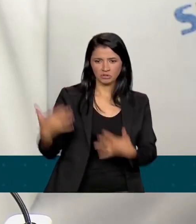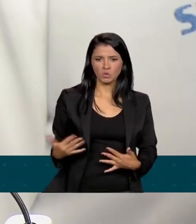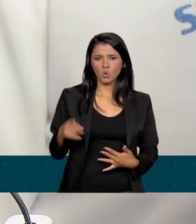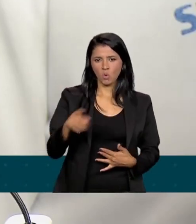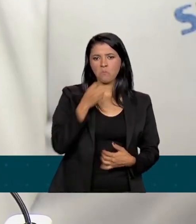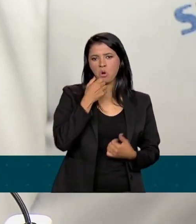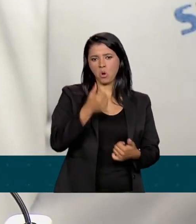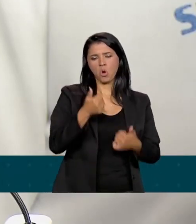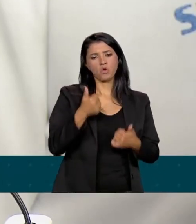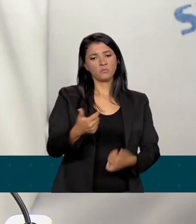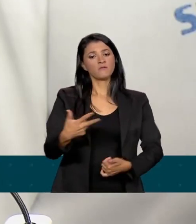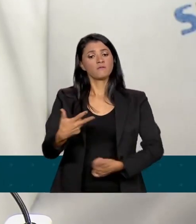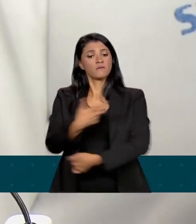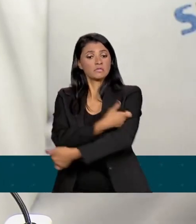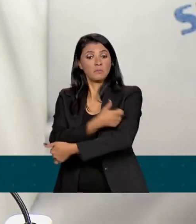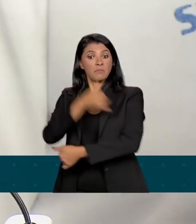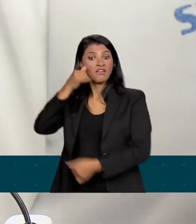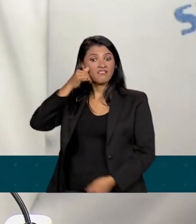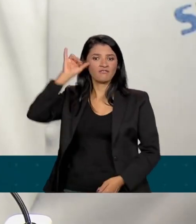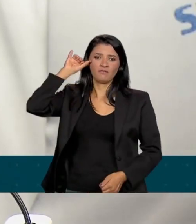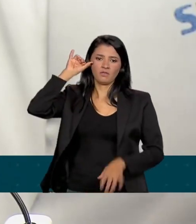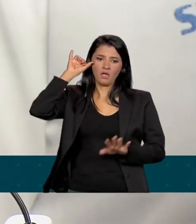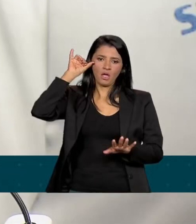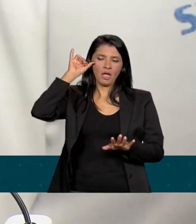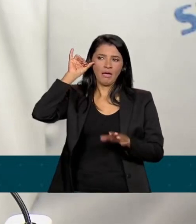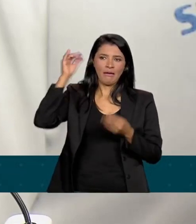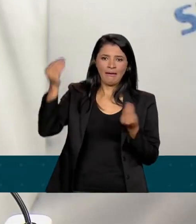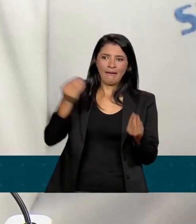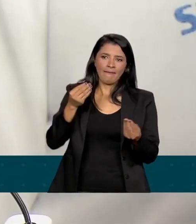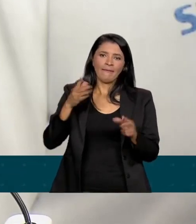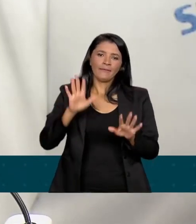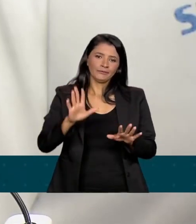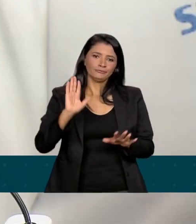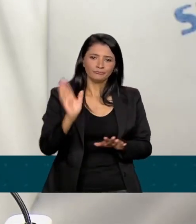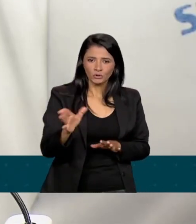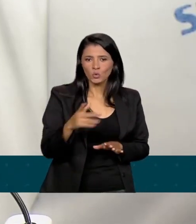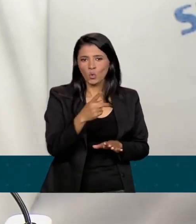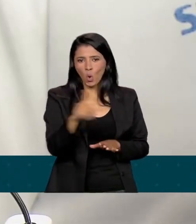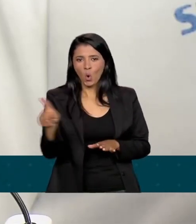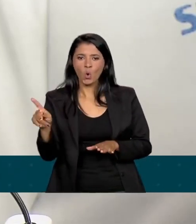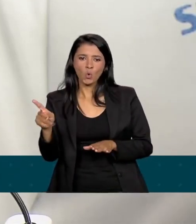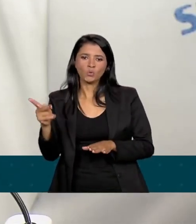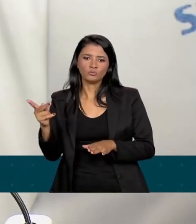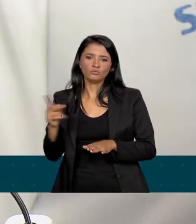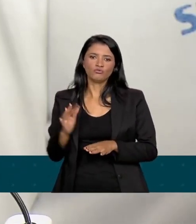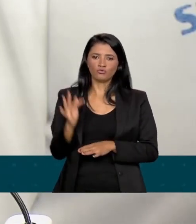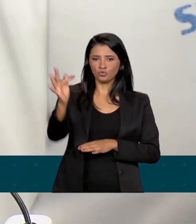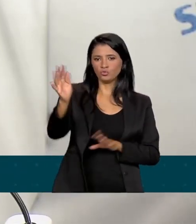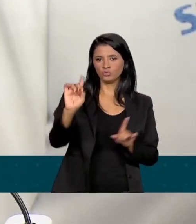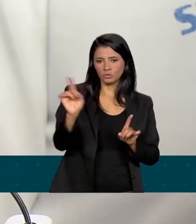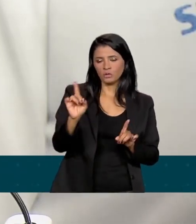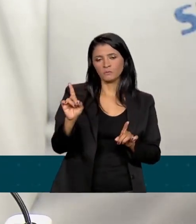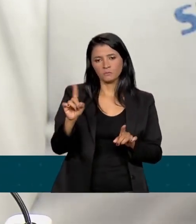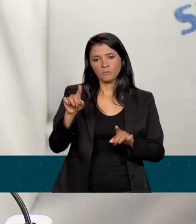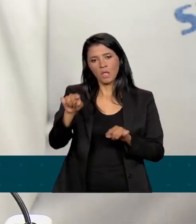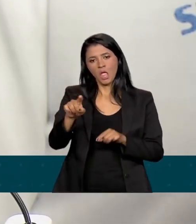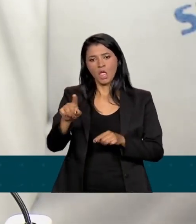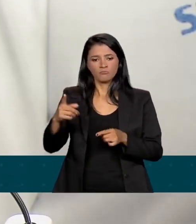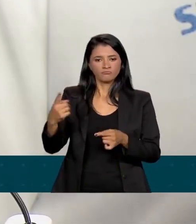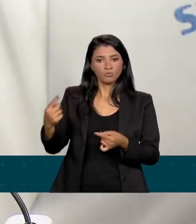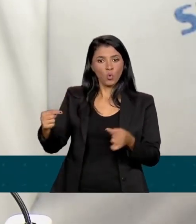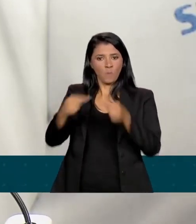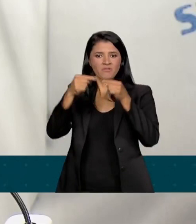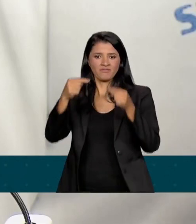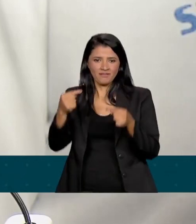vacina como uma prevenção que não evitará os casos de tuberculose no futuro, quer dizer, é um instrumento